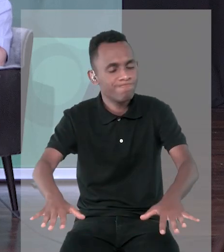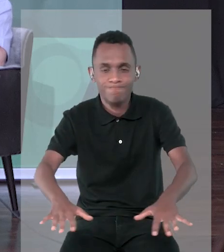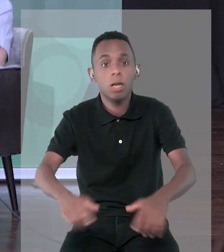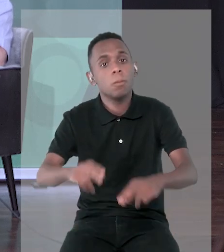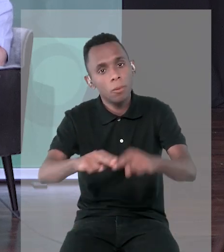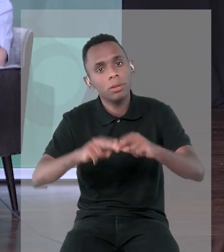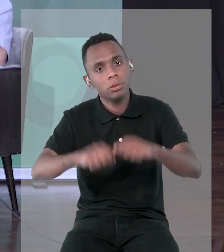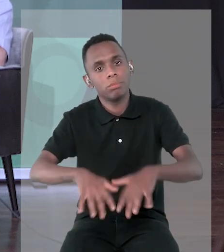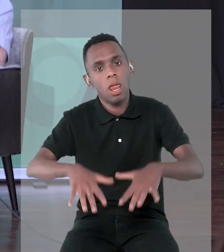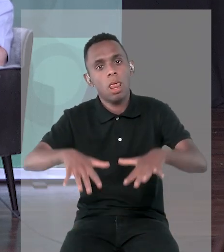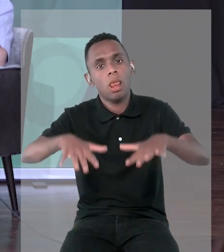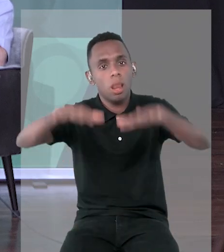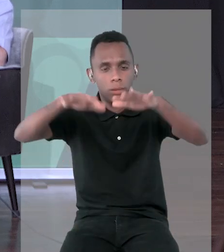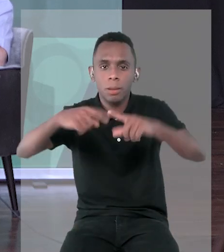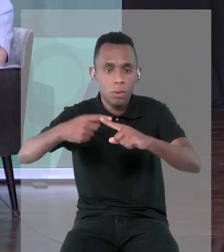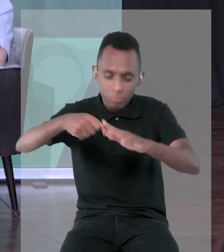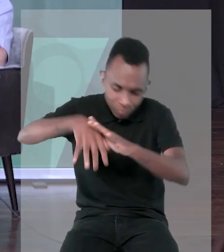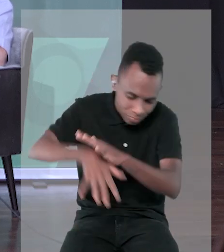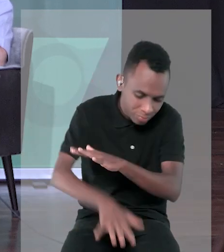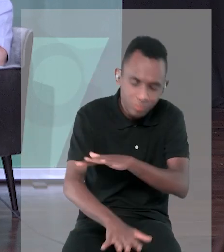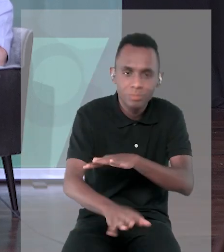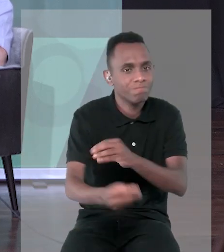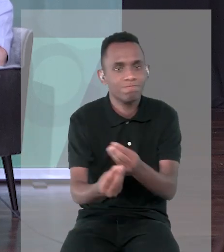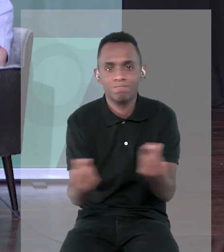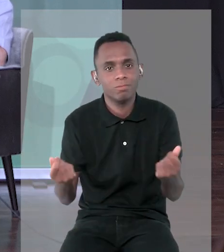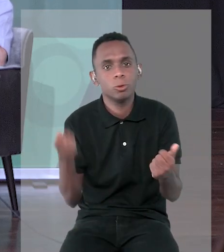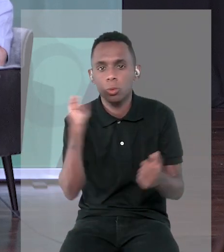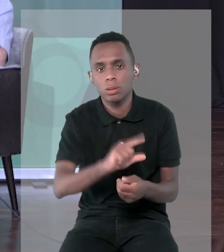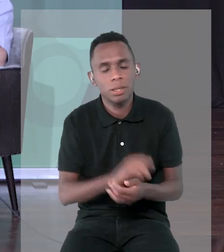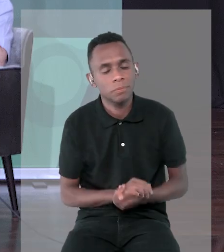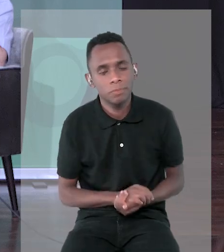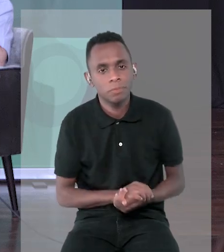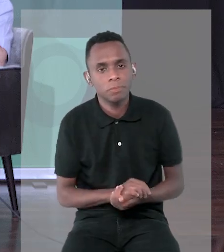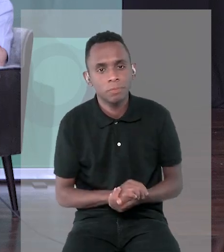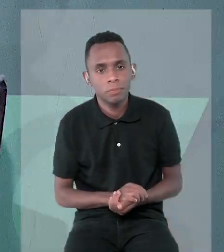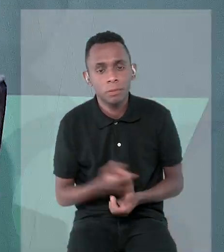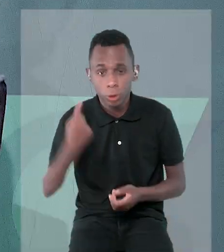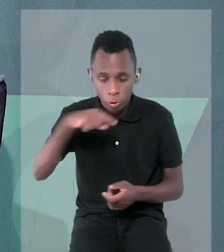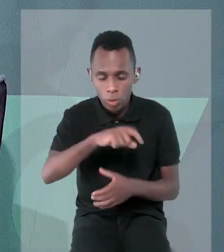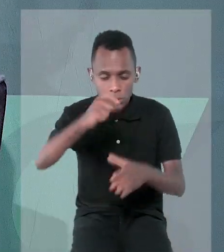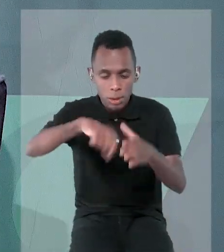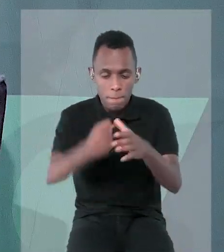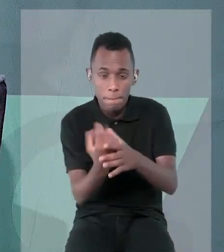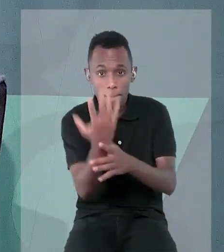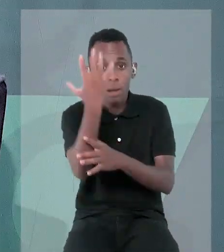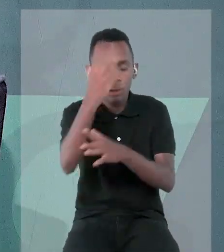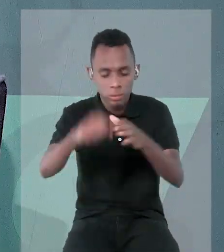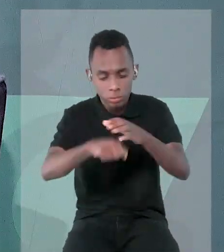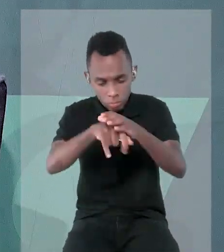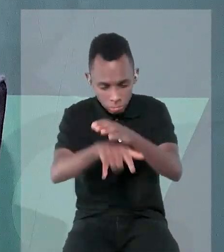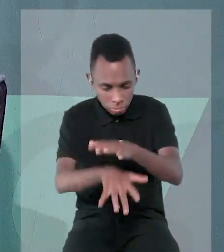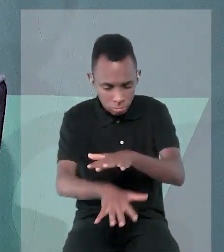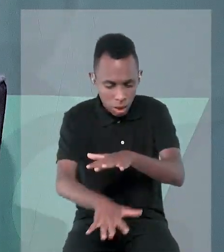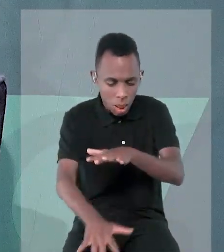Algumas enchentes, exato, né? Porque também essa água não vai para o lençol freático. Então a gente planta essas árvores, as raízes das árvores vão